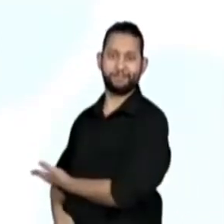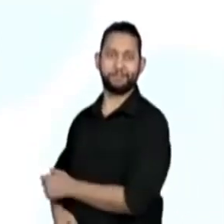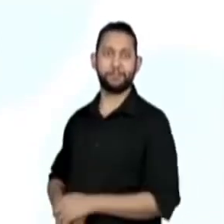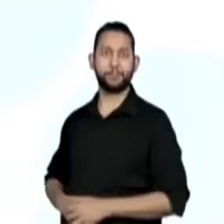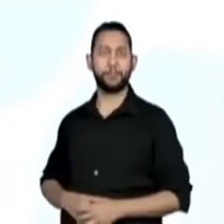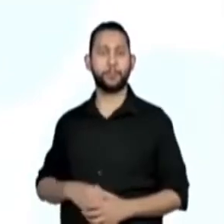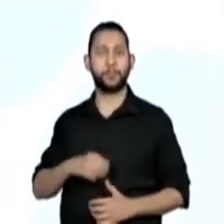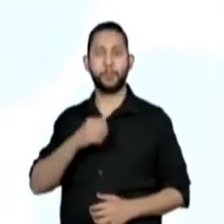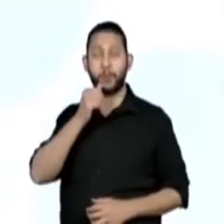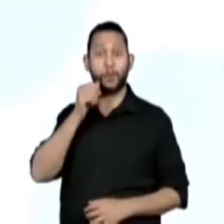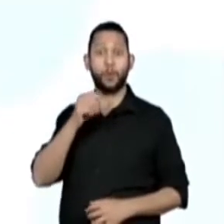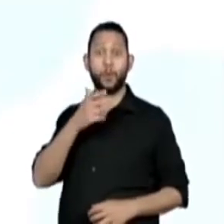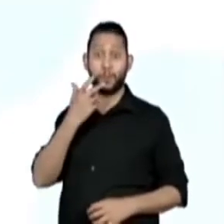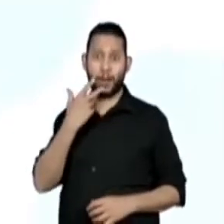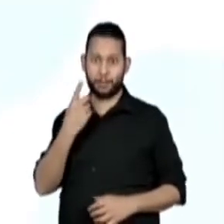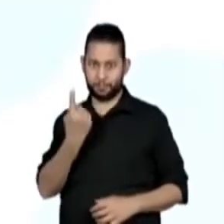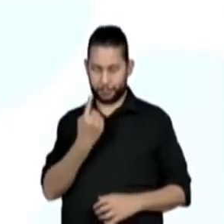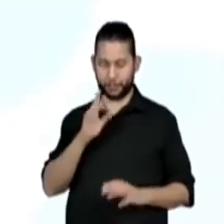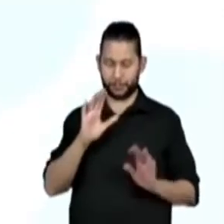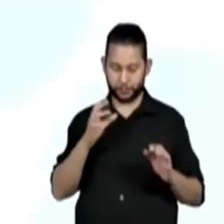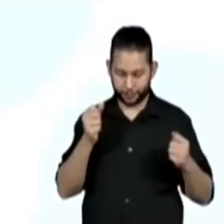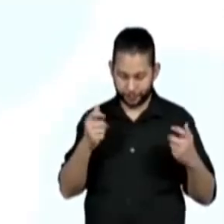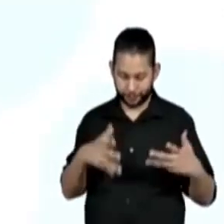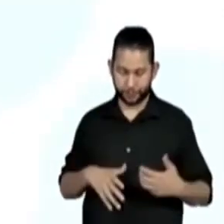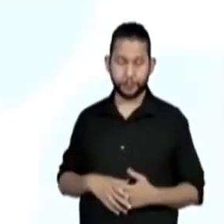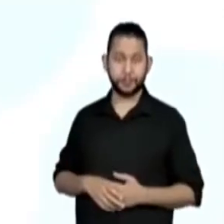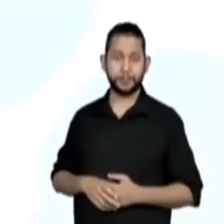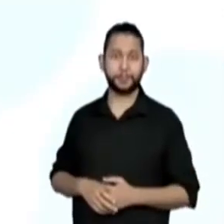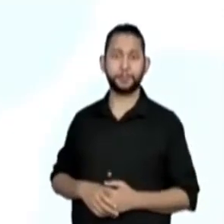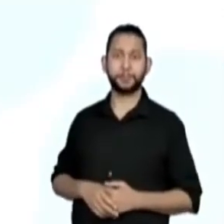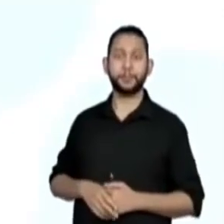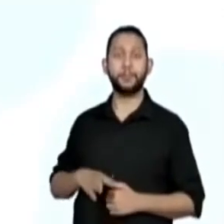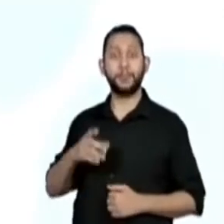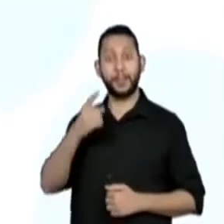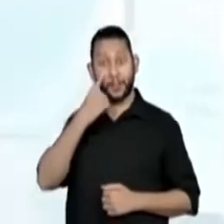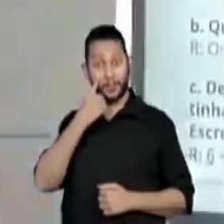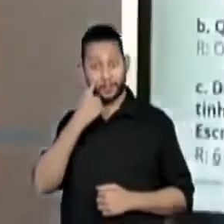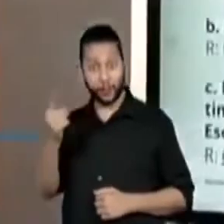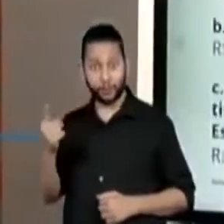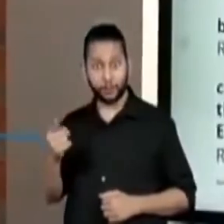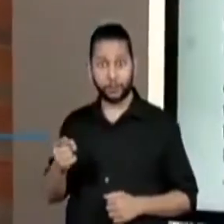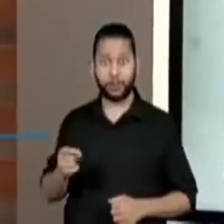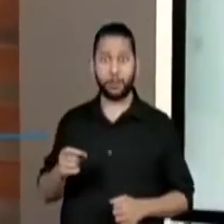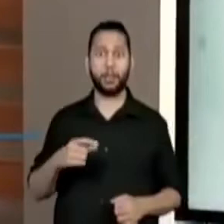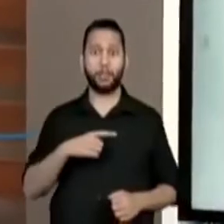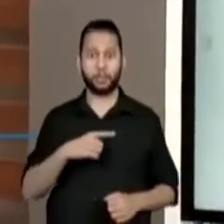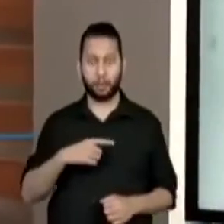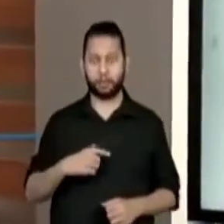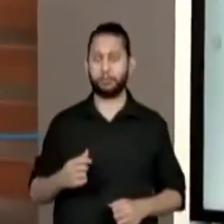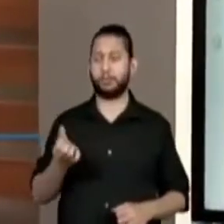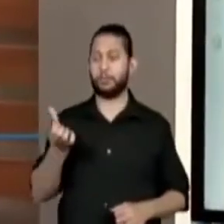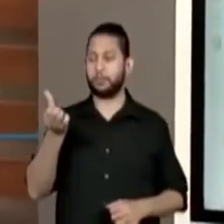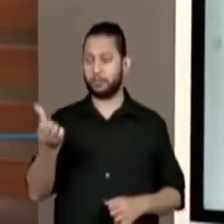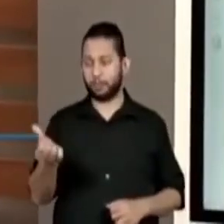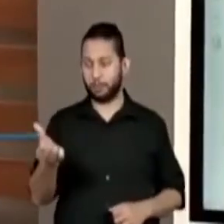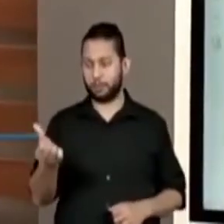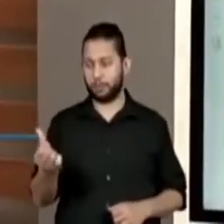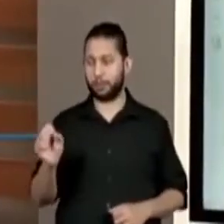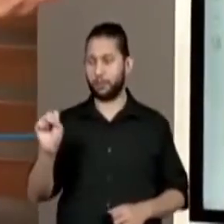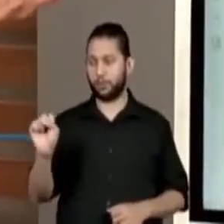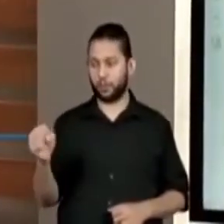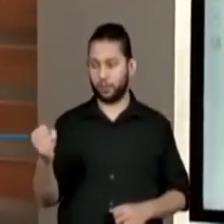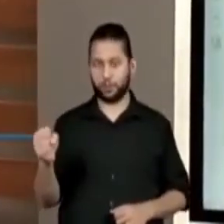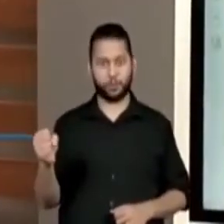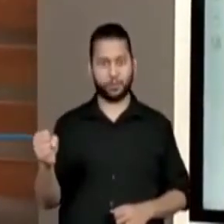aliás que é melhor falar com vocês primeiro tá essa relação de igualdade aritmética nós